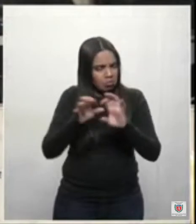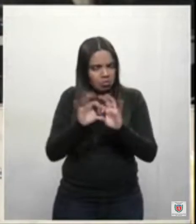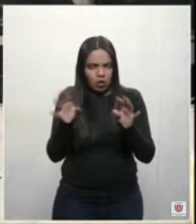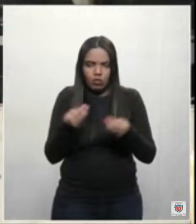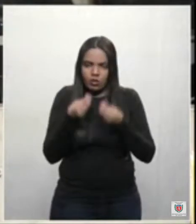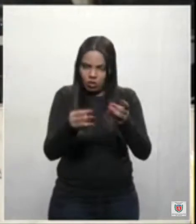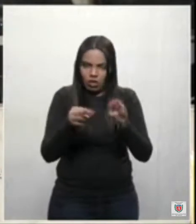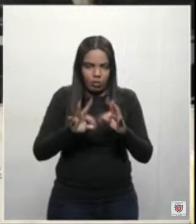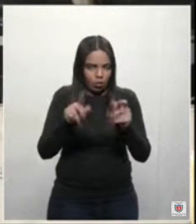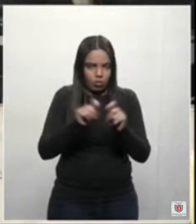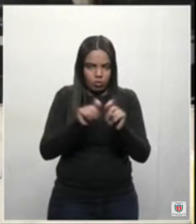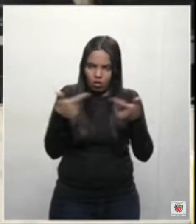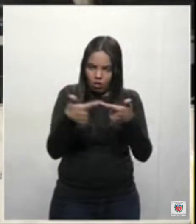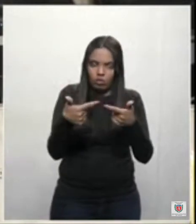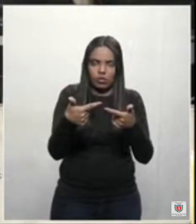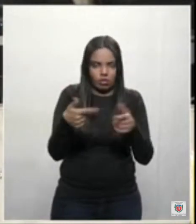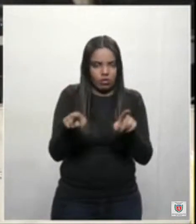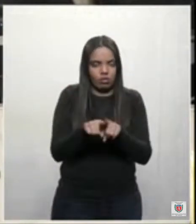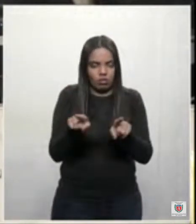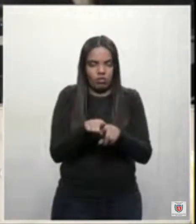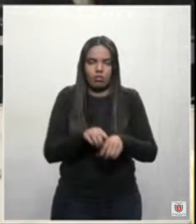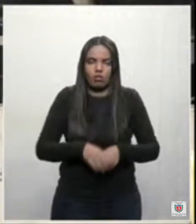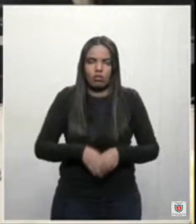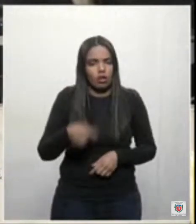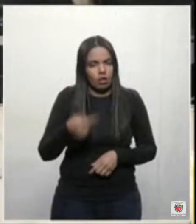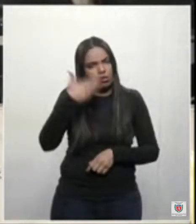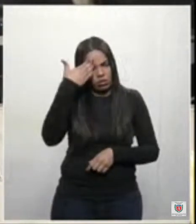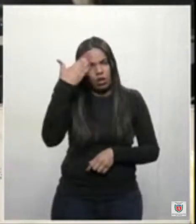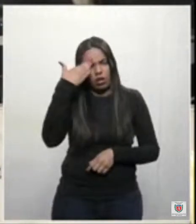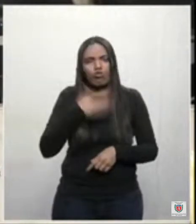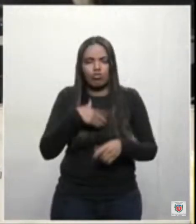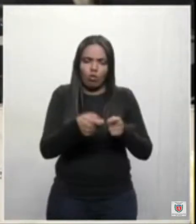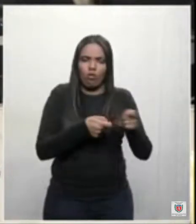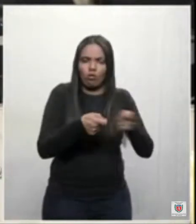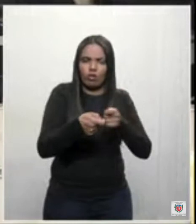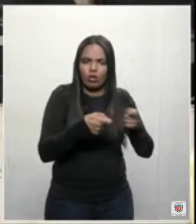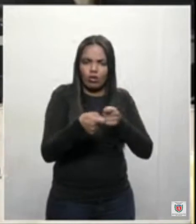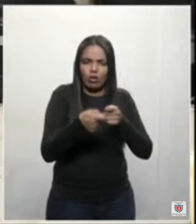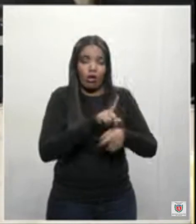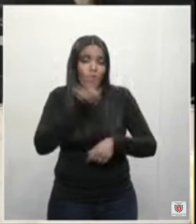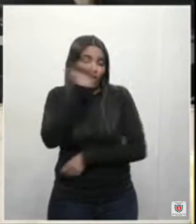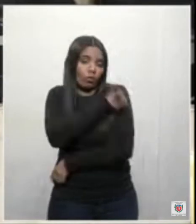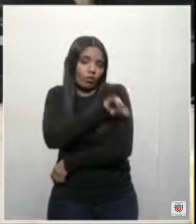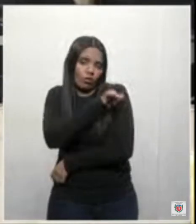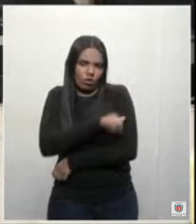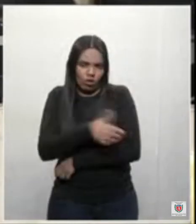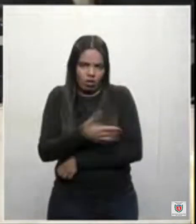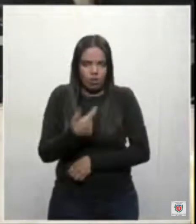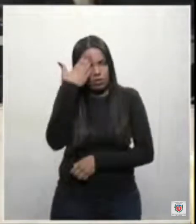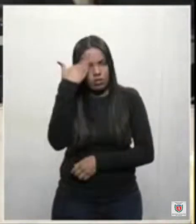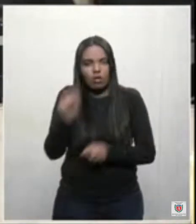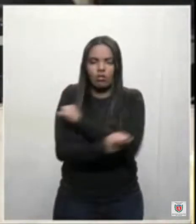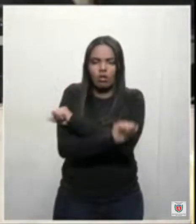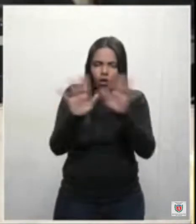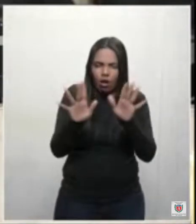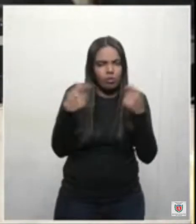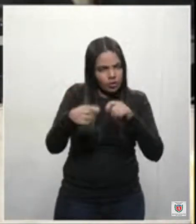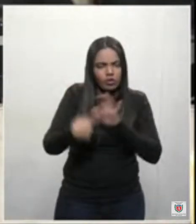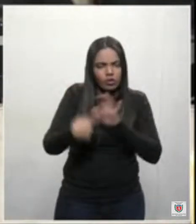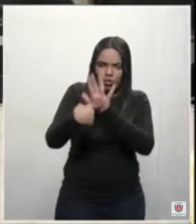passar para todos os... eu entendo, eu já fui controlador-geral do Estado do Rio de Janeiro, eu sei que a questão da transparência é